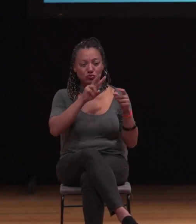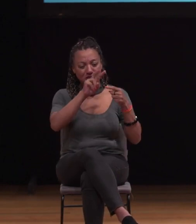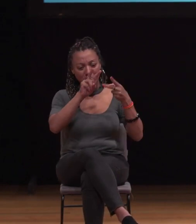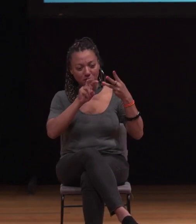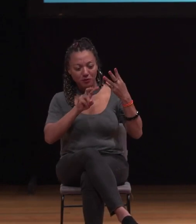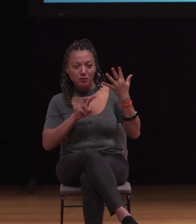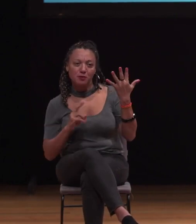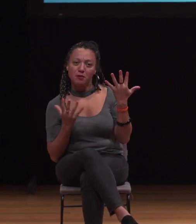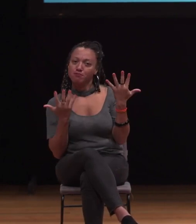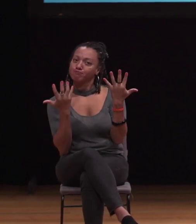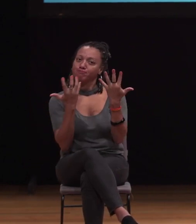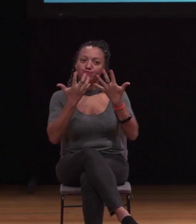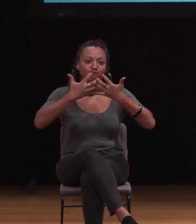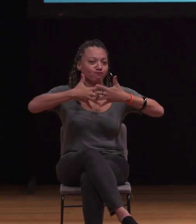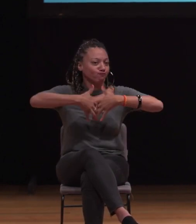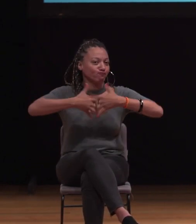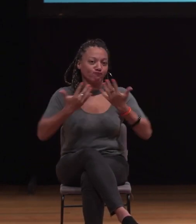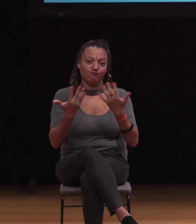sei.